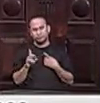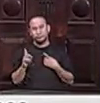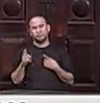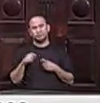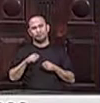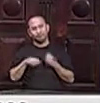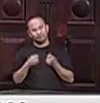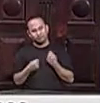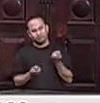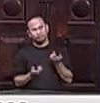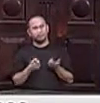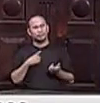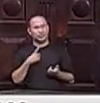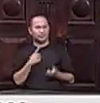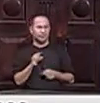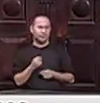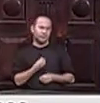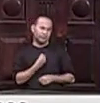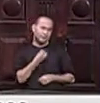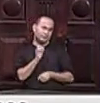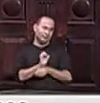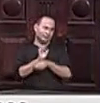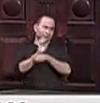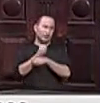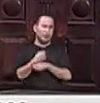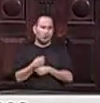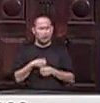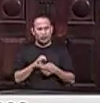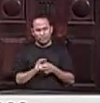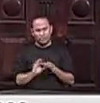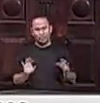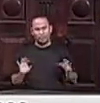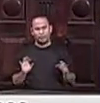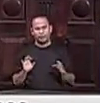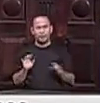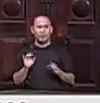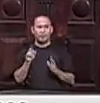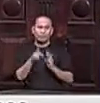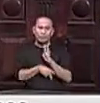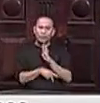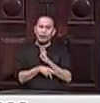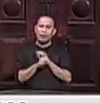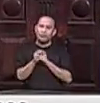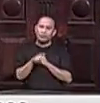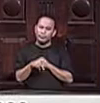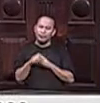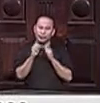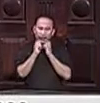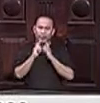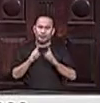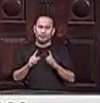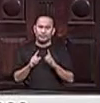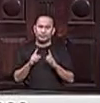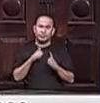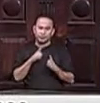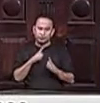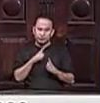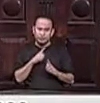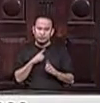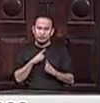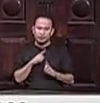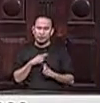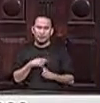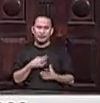financeira decretada no Estado, nós abrirmos mão de um projeto que foi aprovado por essa Casa, que tinha por